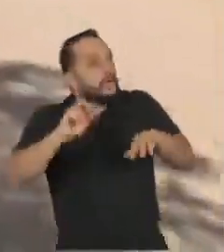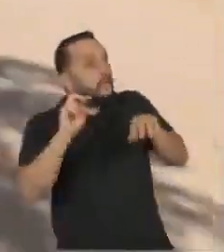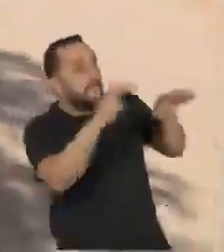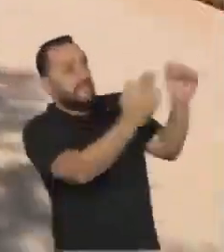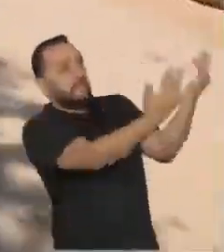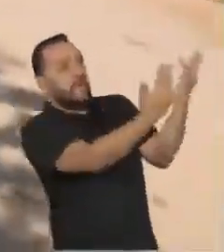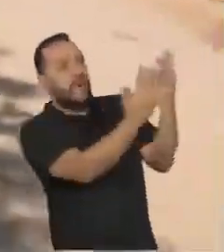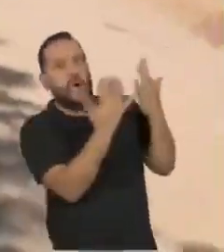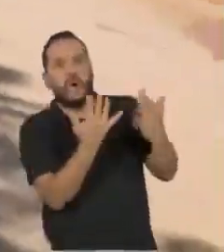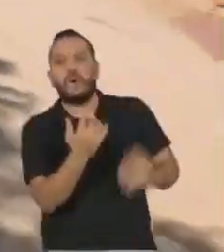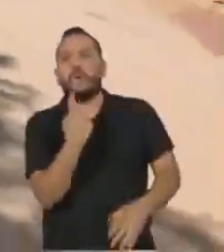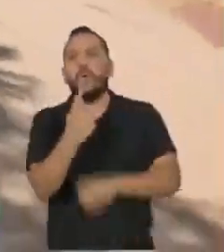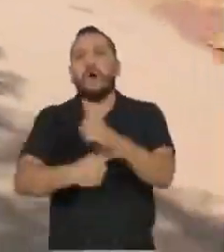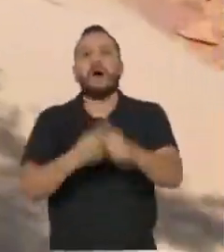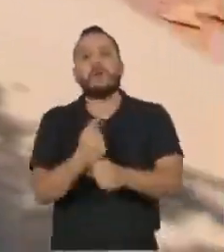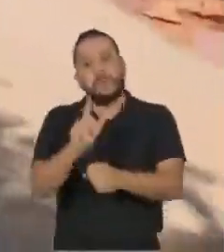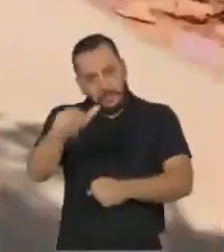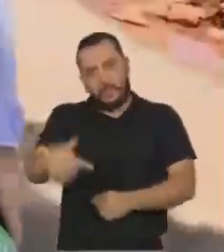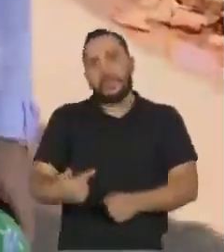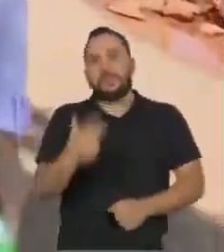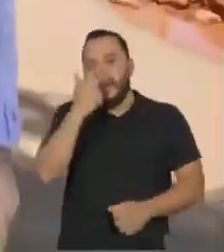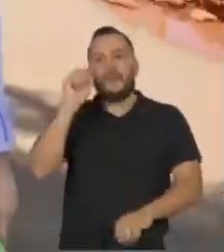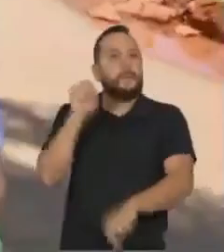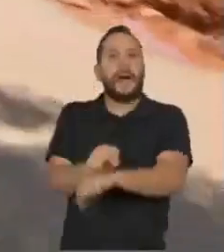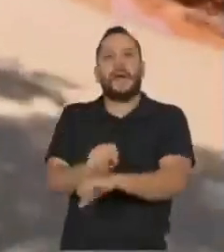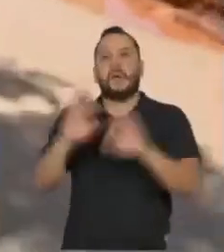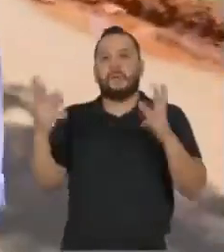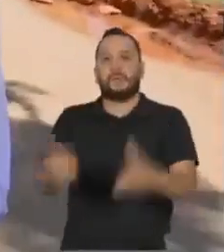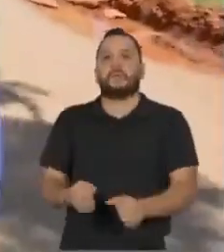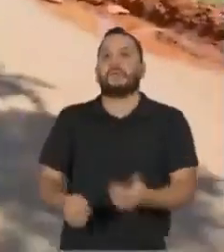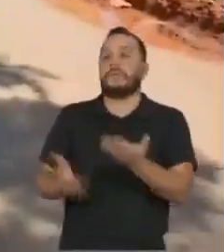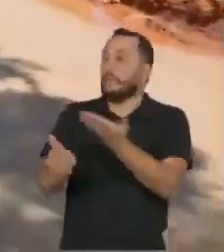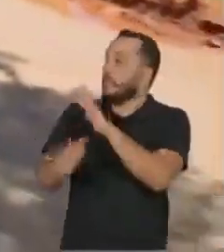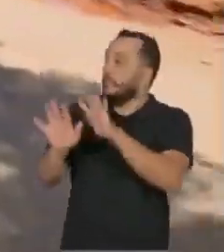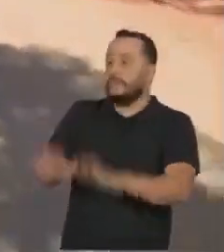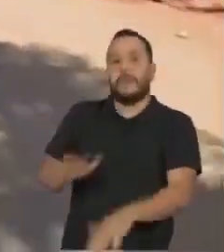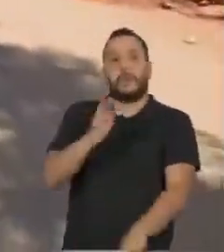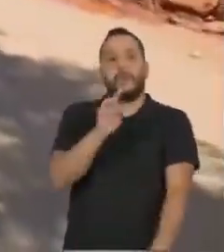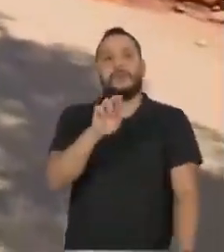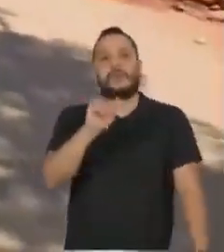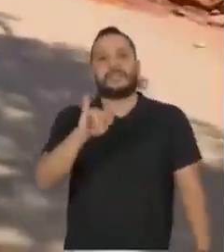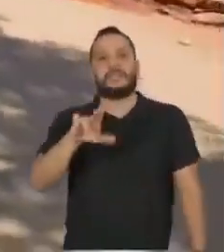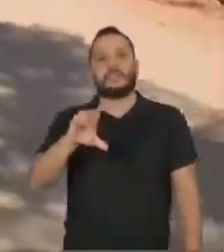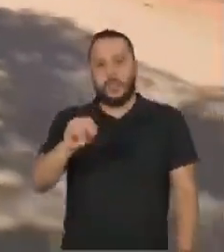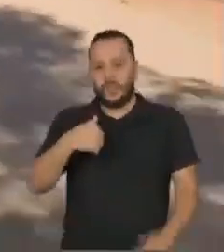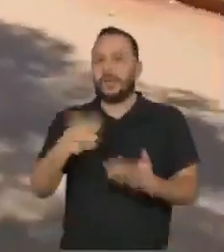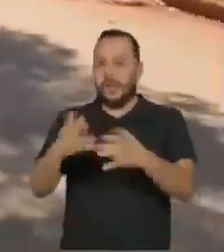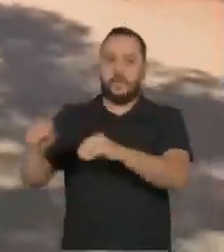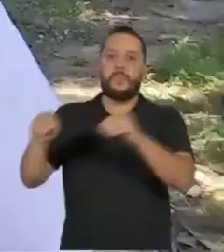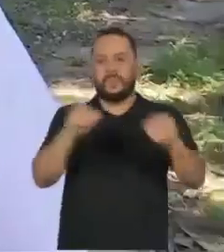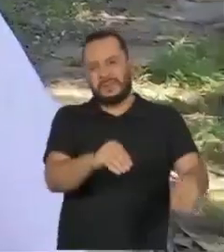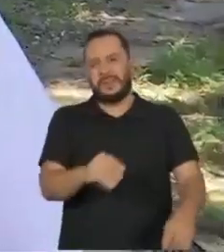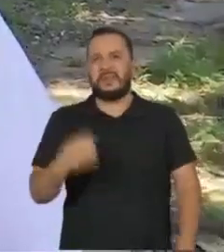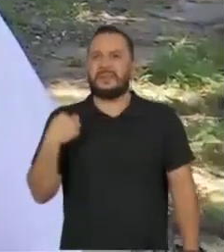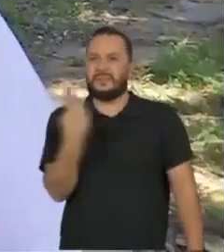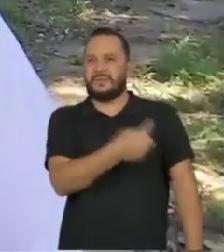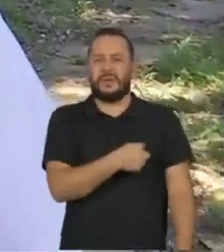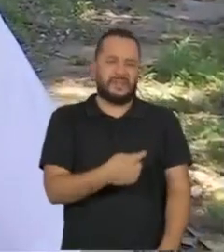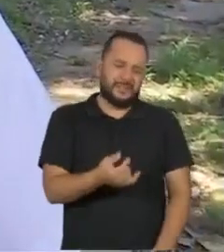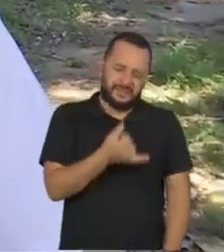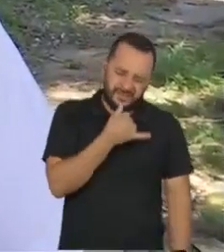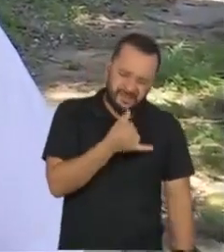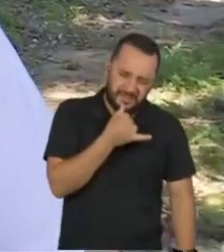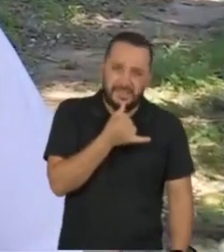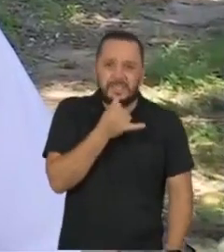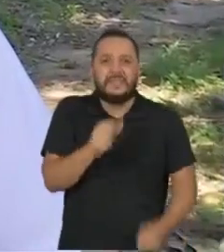local parece ter parado no tempo. Quem ficou, como Francisco, quer sair. A gente está triste demais, é que falaram que vai fazer isso